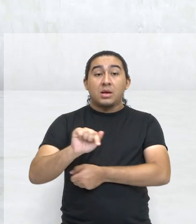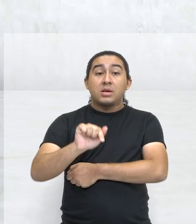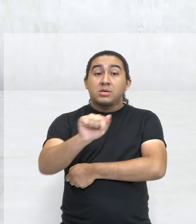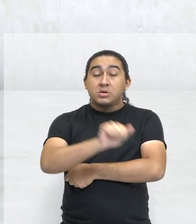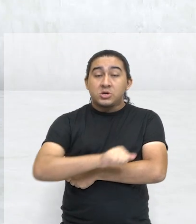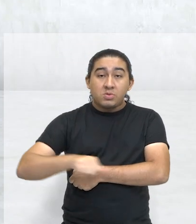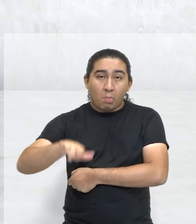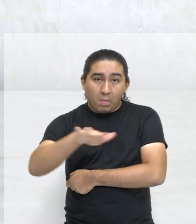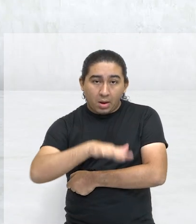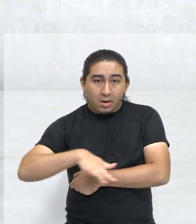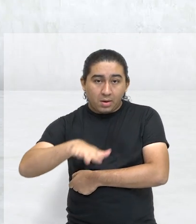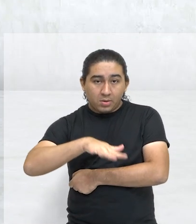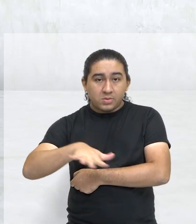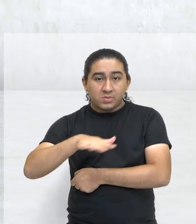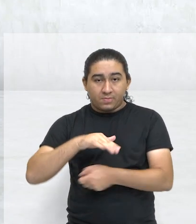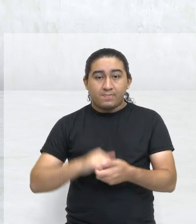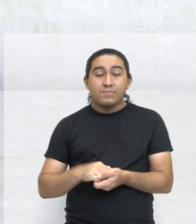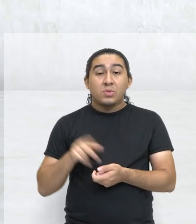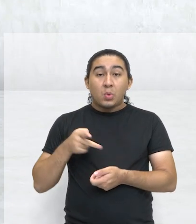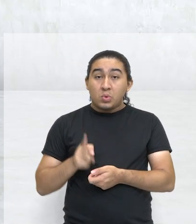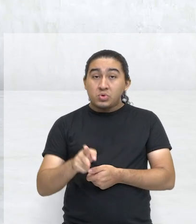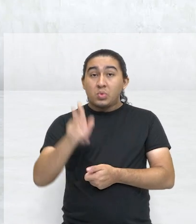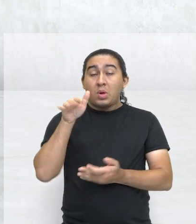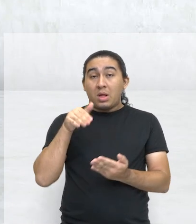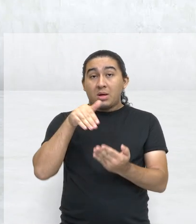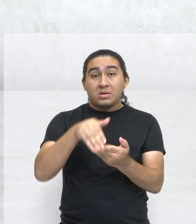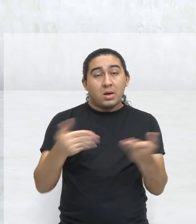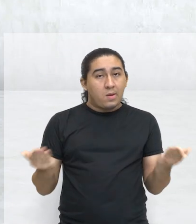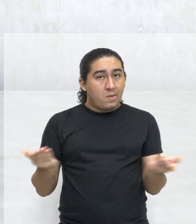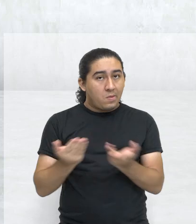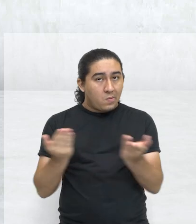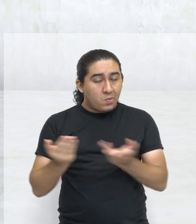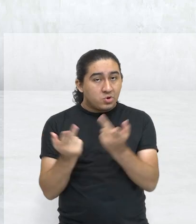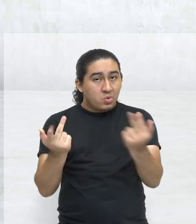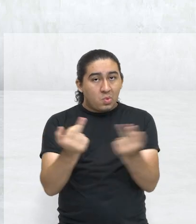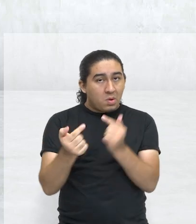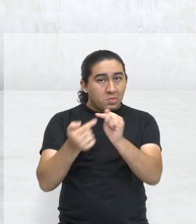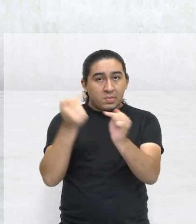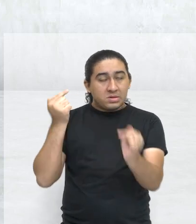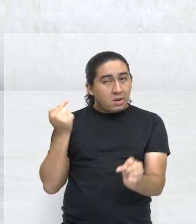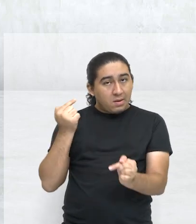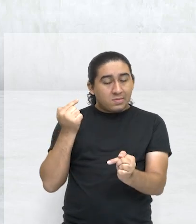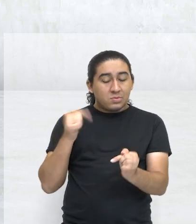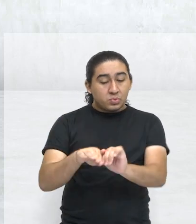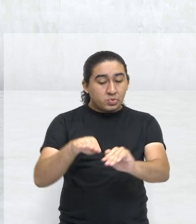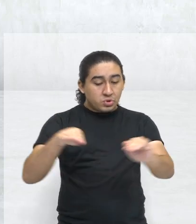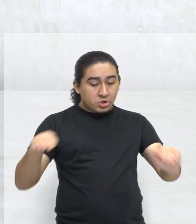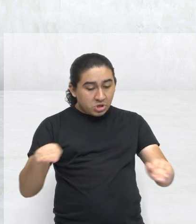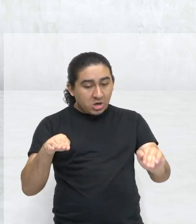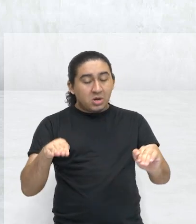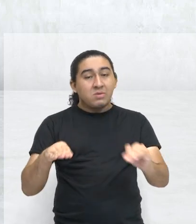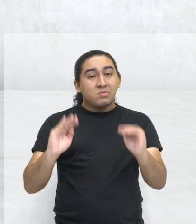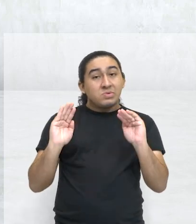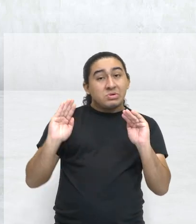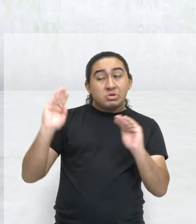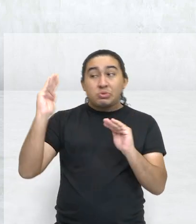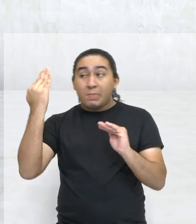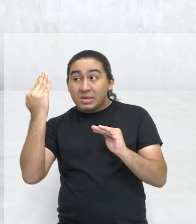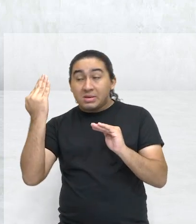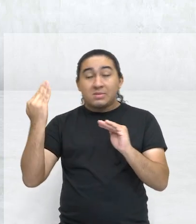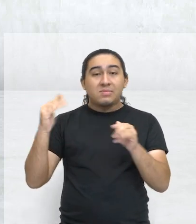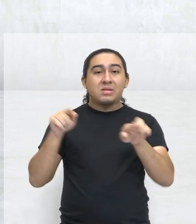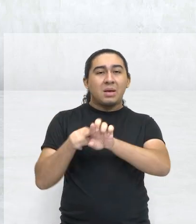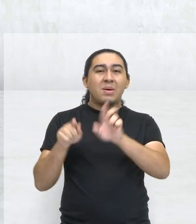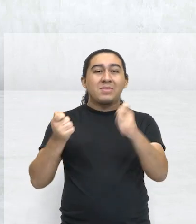verdade? E qual seria essa sala? Seria o Salão Nobre. Então, esse Salão Nobre, ele ainda